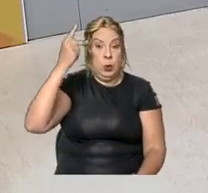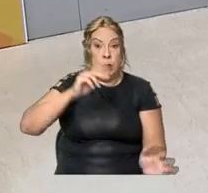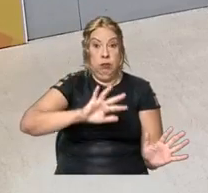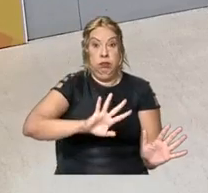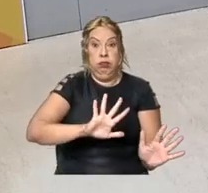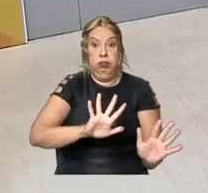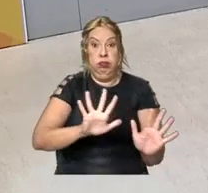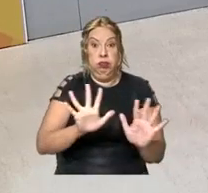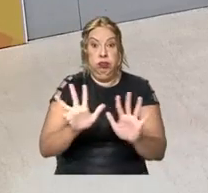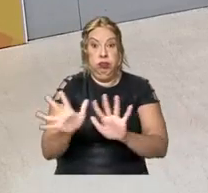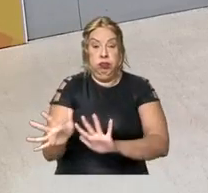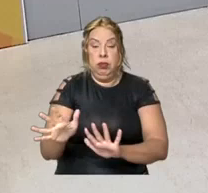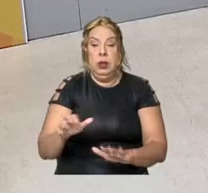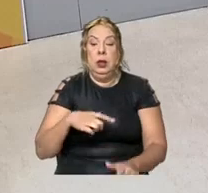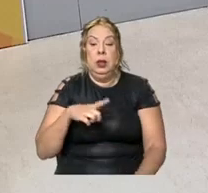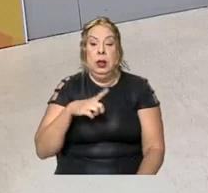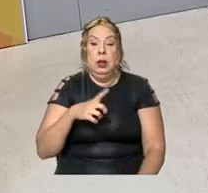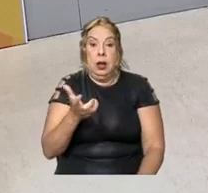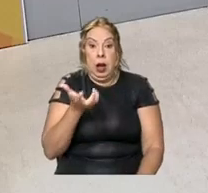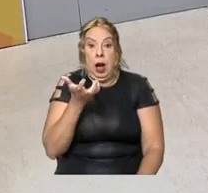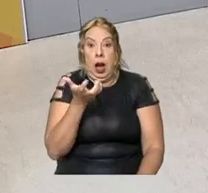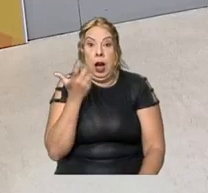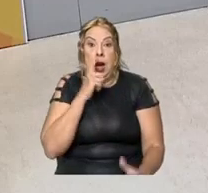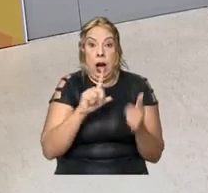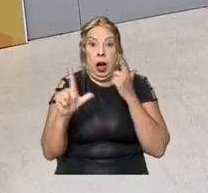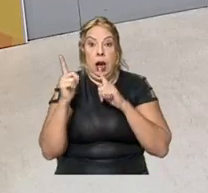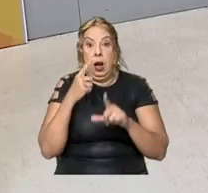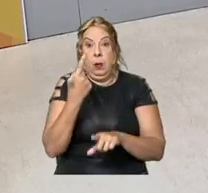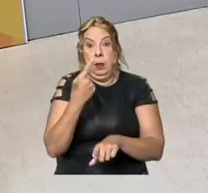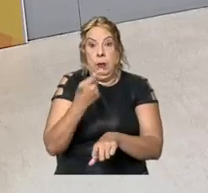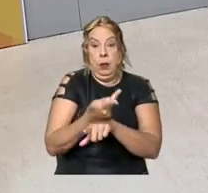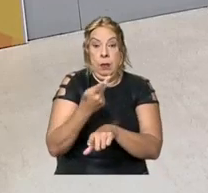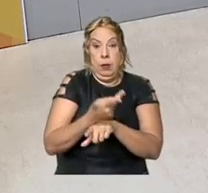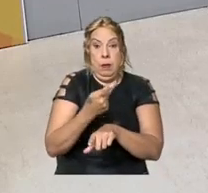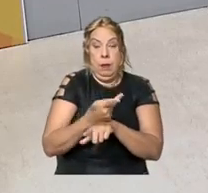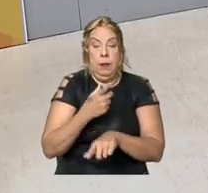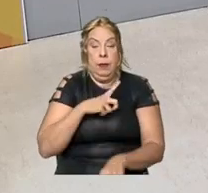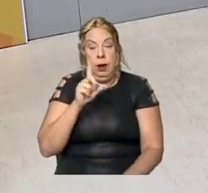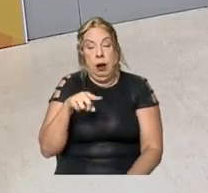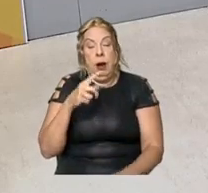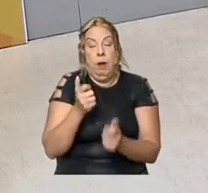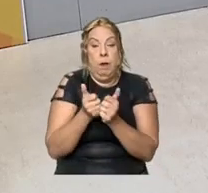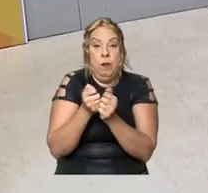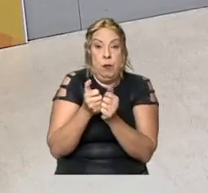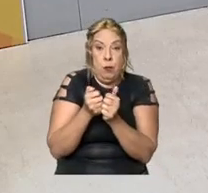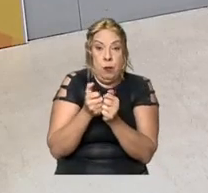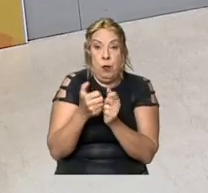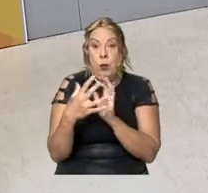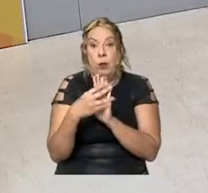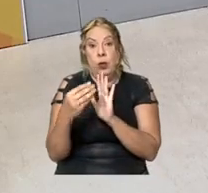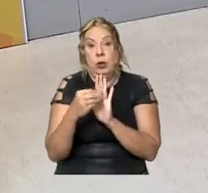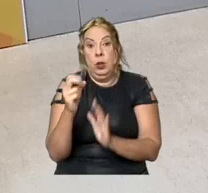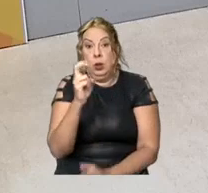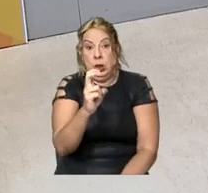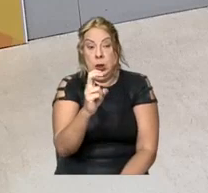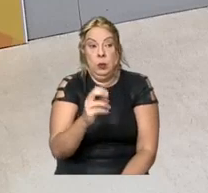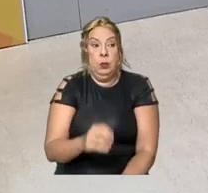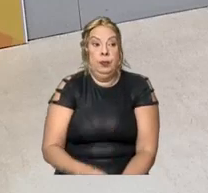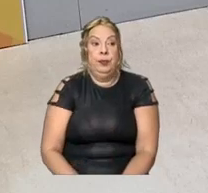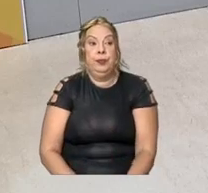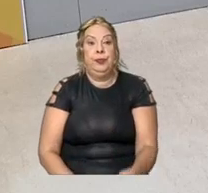decisiva, ainda não veio. Todo mundo querendo esse PlayStation 5 aí. Olha aí,